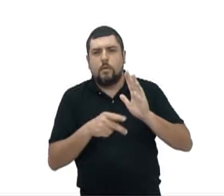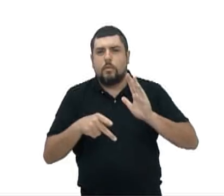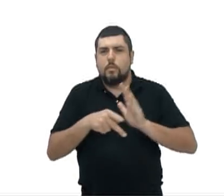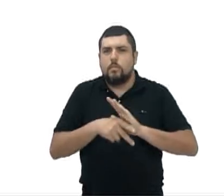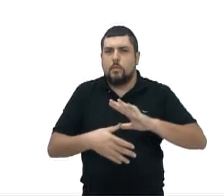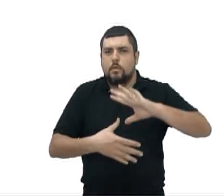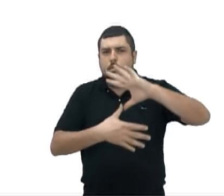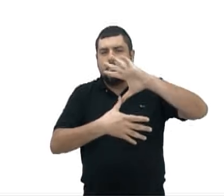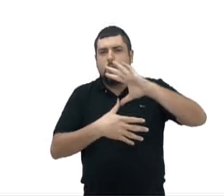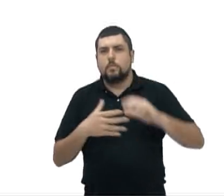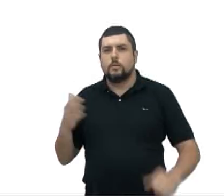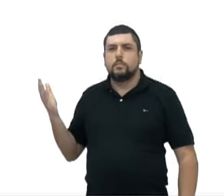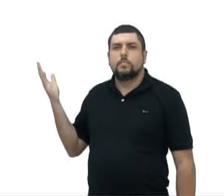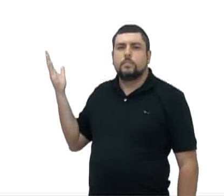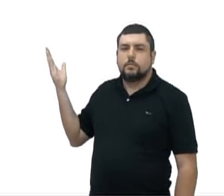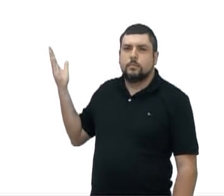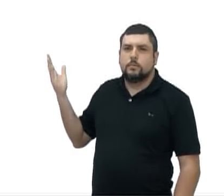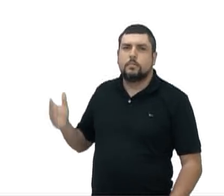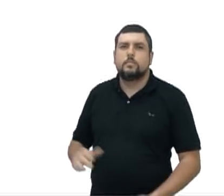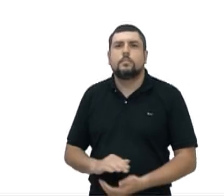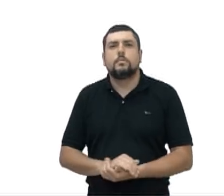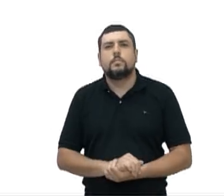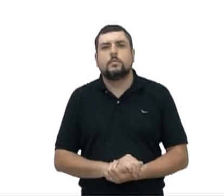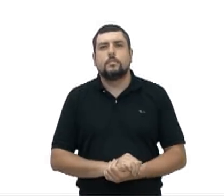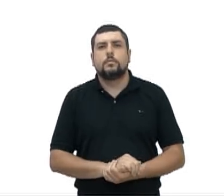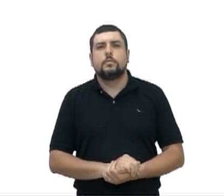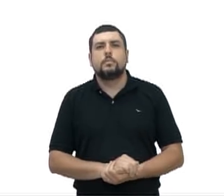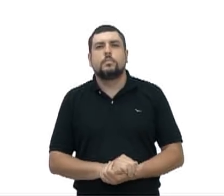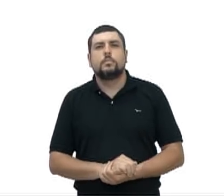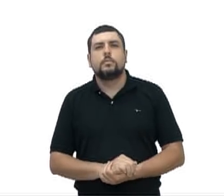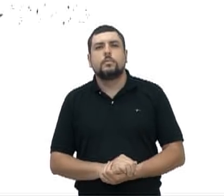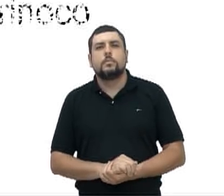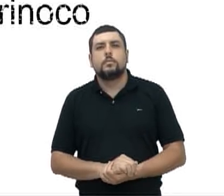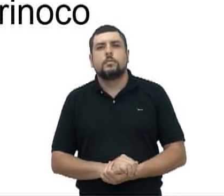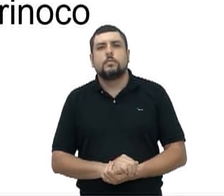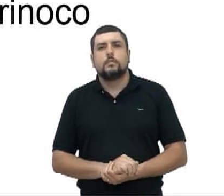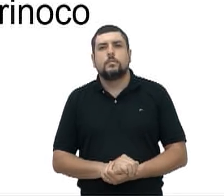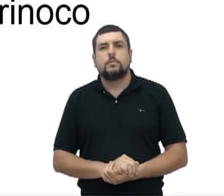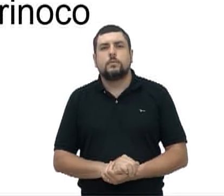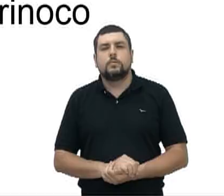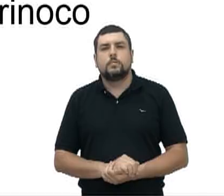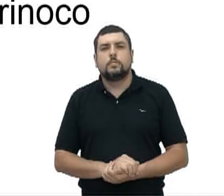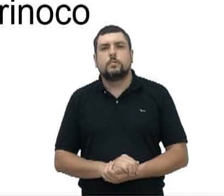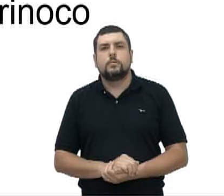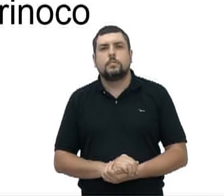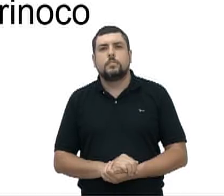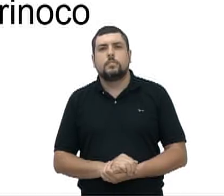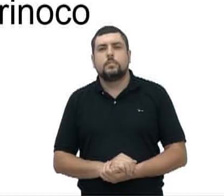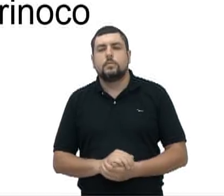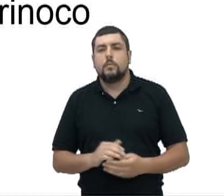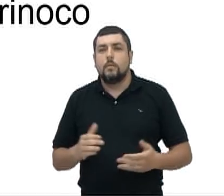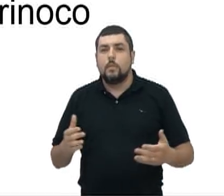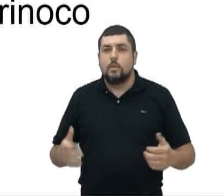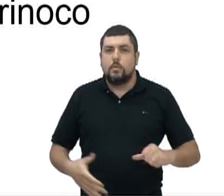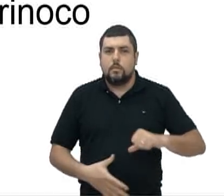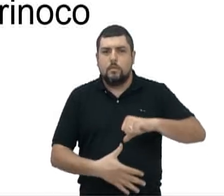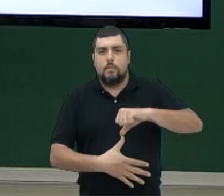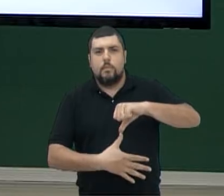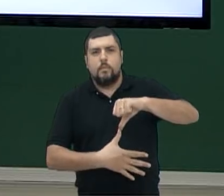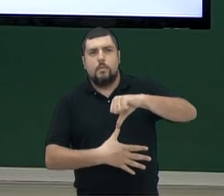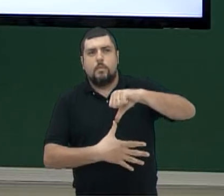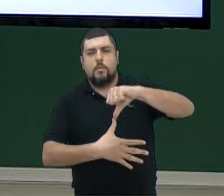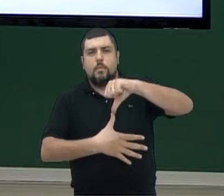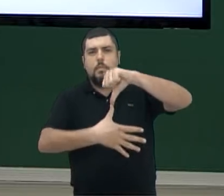Rio Hudson, Rio Colorado e Rio Mackenzie. Agora, na América do Sul, nas